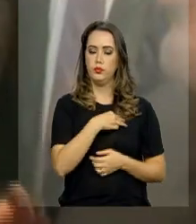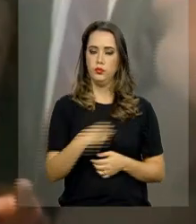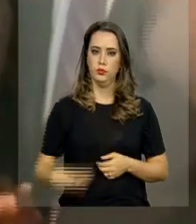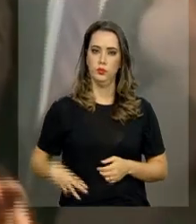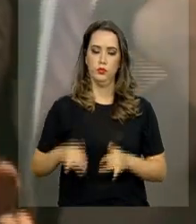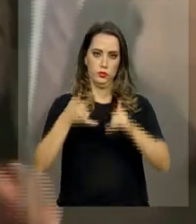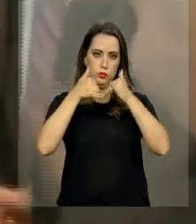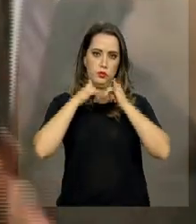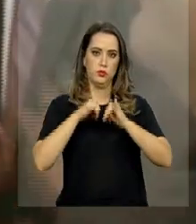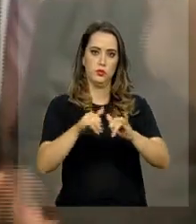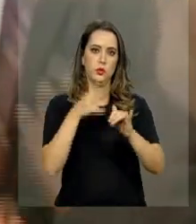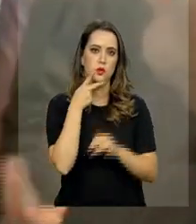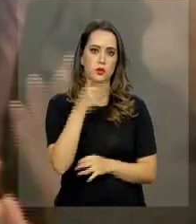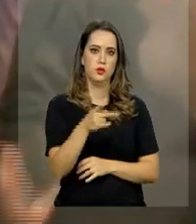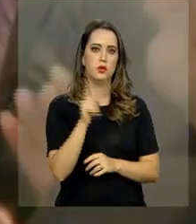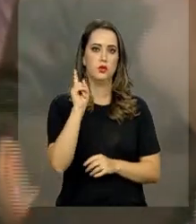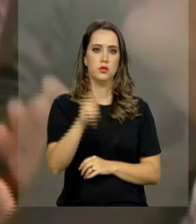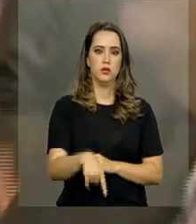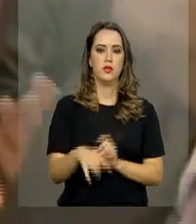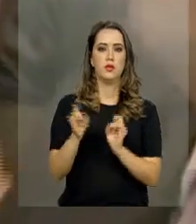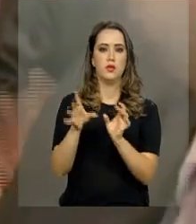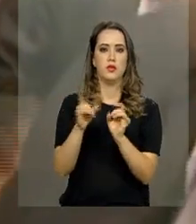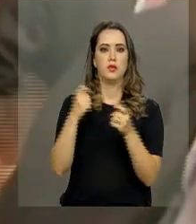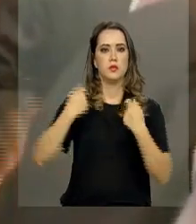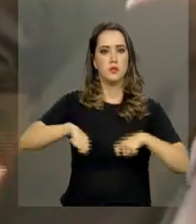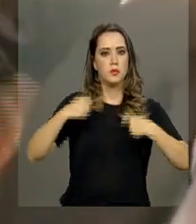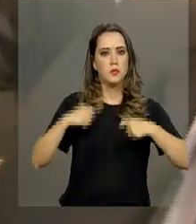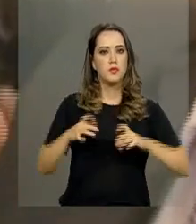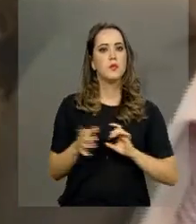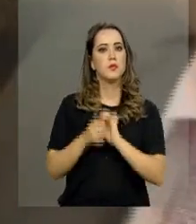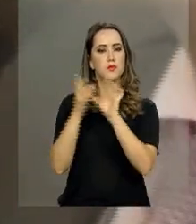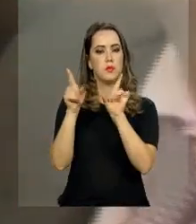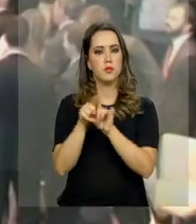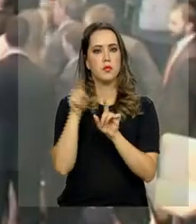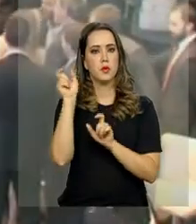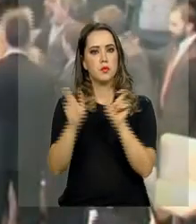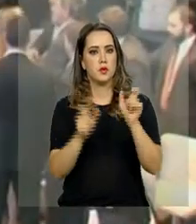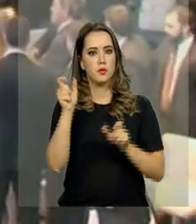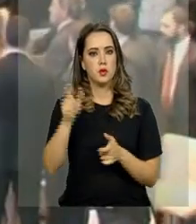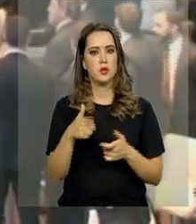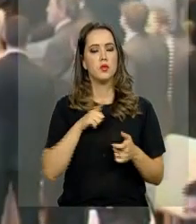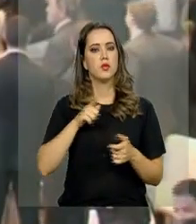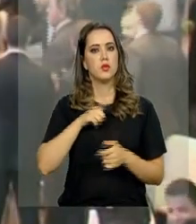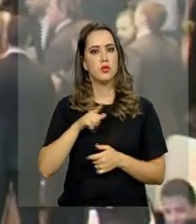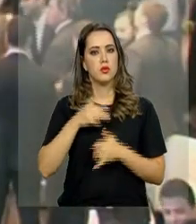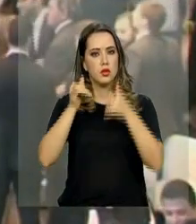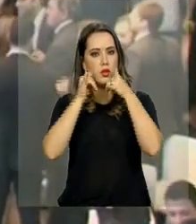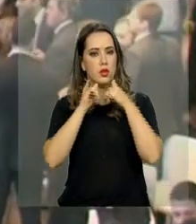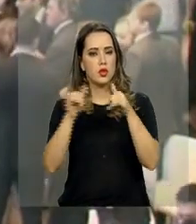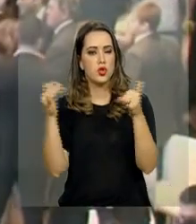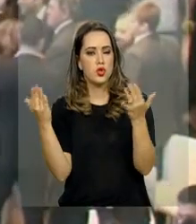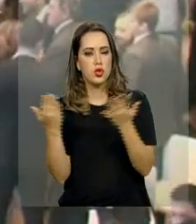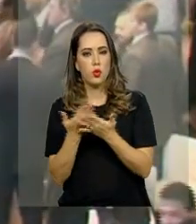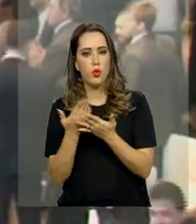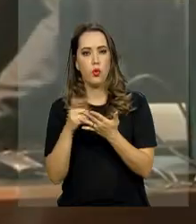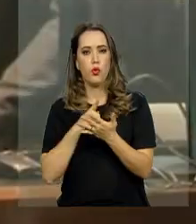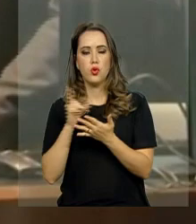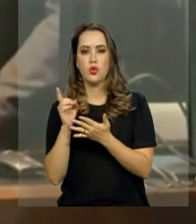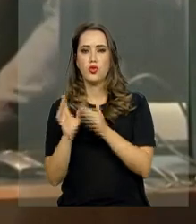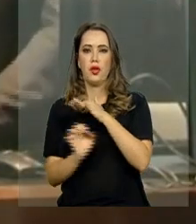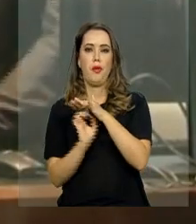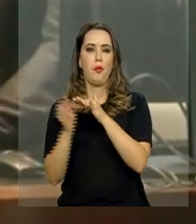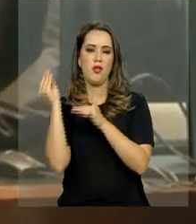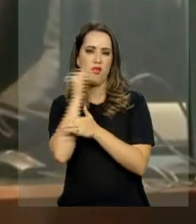energia moreira franco disse que o leilão é necessário para permitir que brasileiros abastecidos hoje por empresas